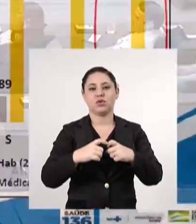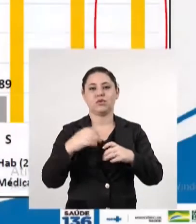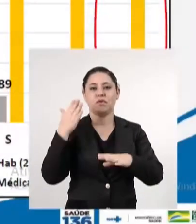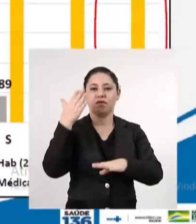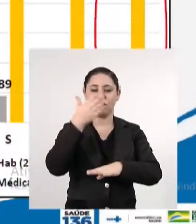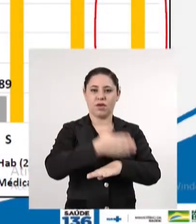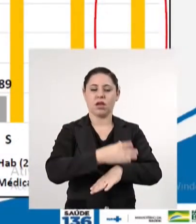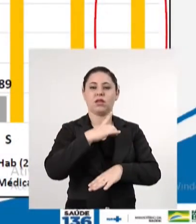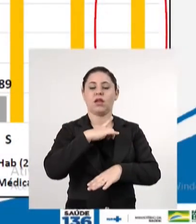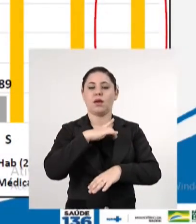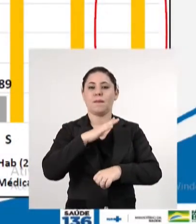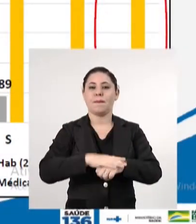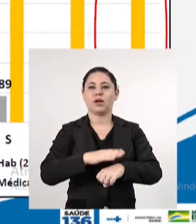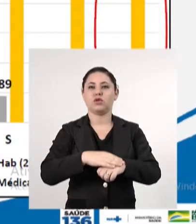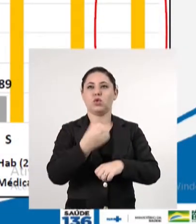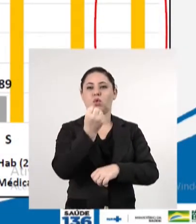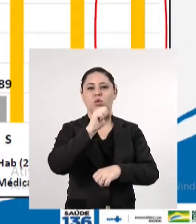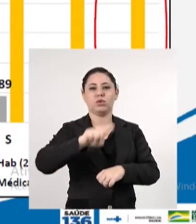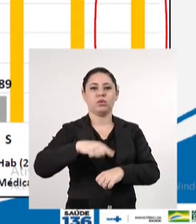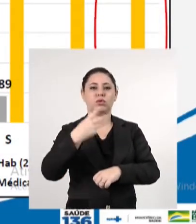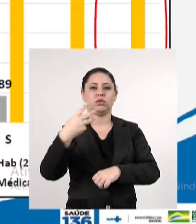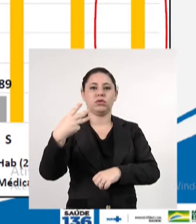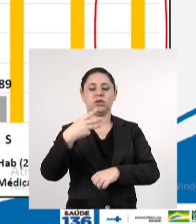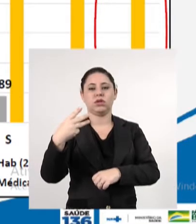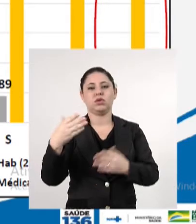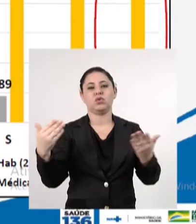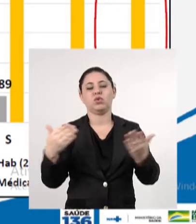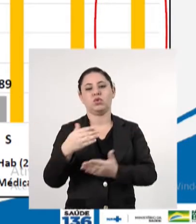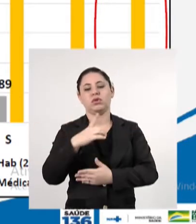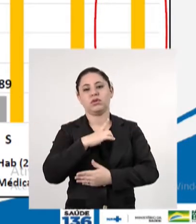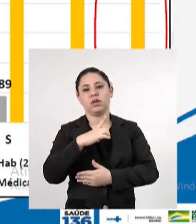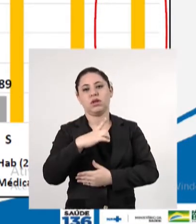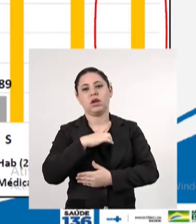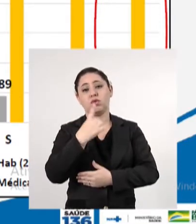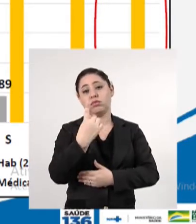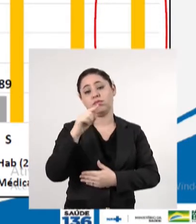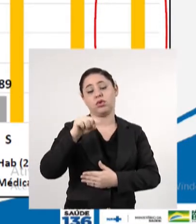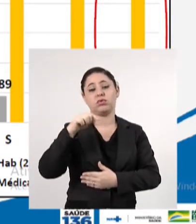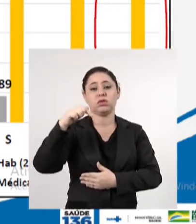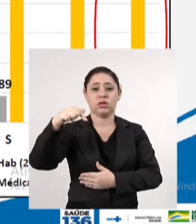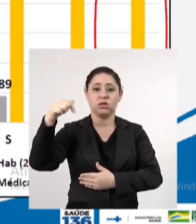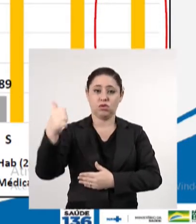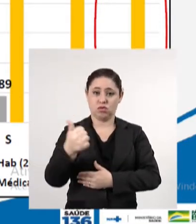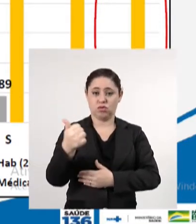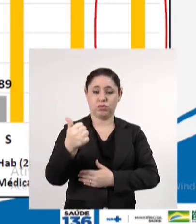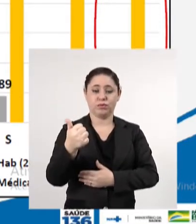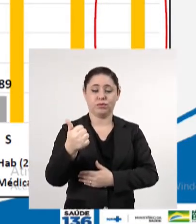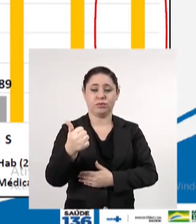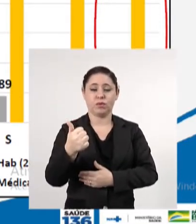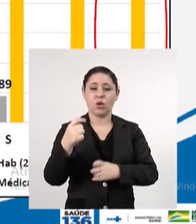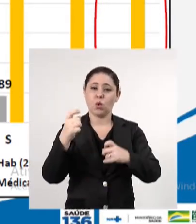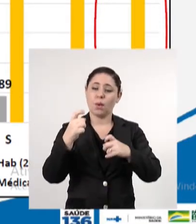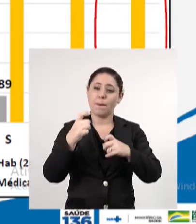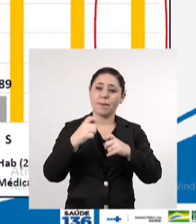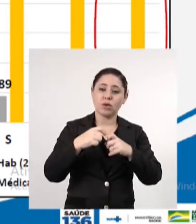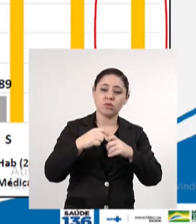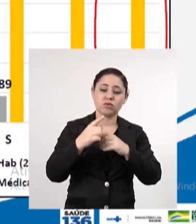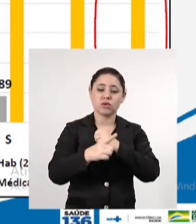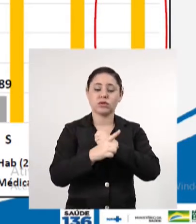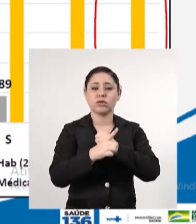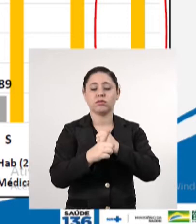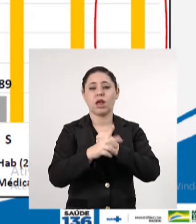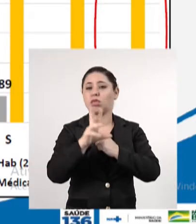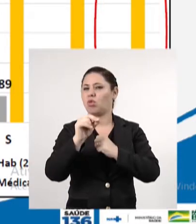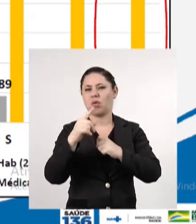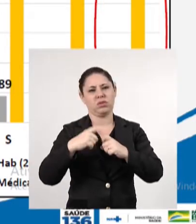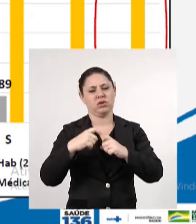teria uma capacidade potencial de 8,33. Hoje a gente tem 1,71. Consultas não médicas, a mesma coisa. Pode ter